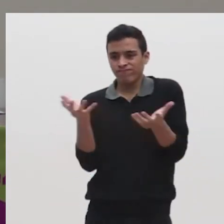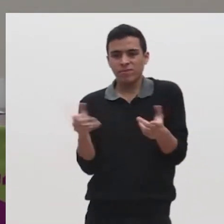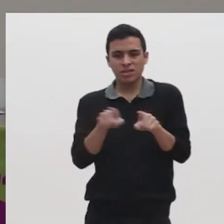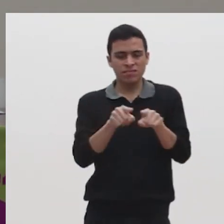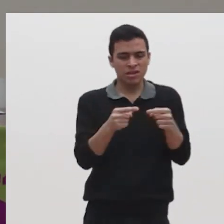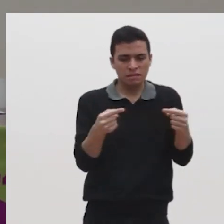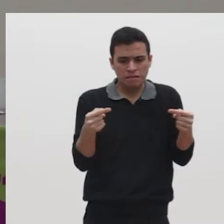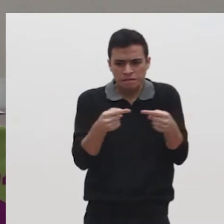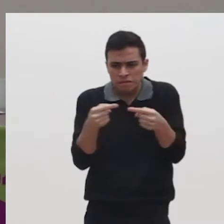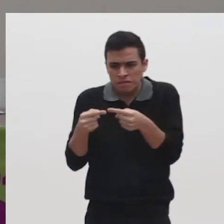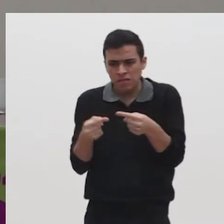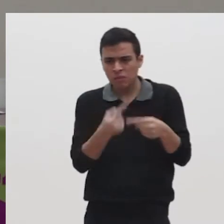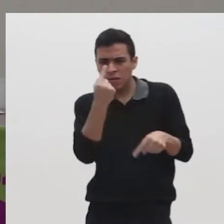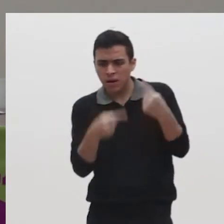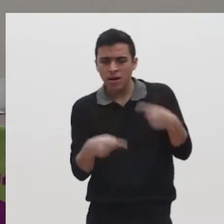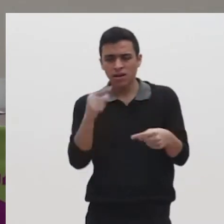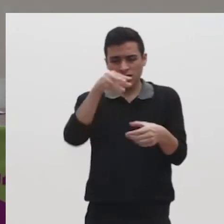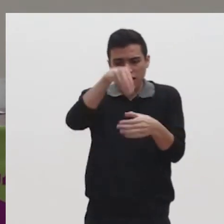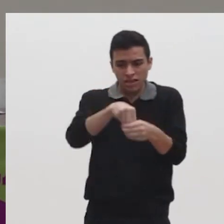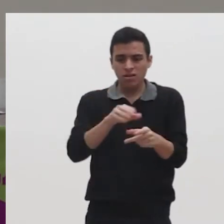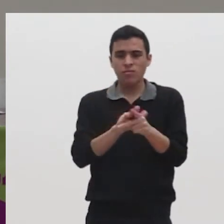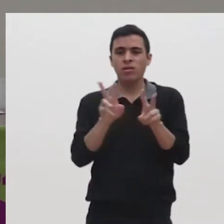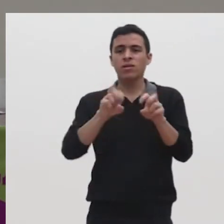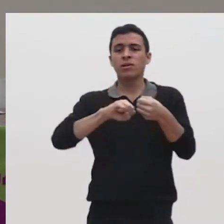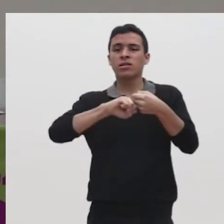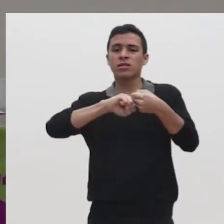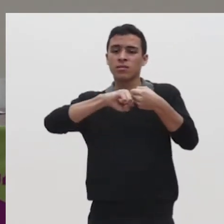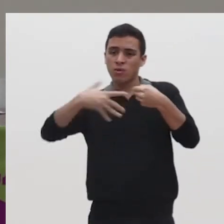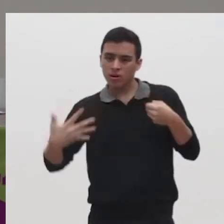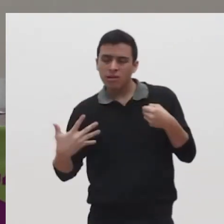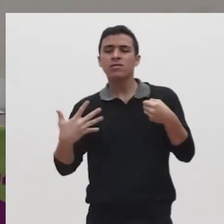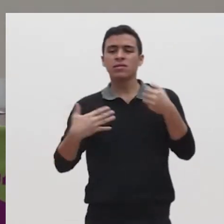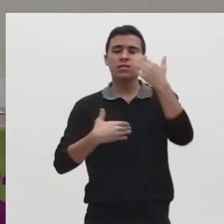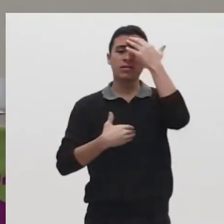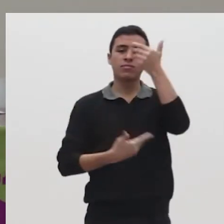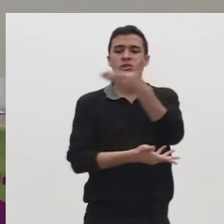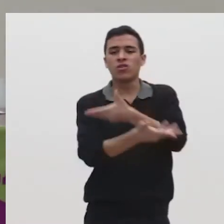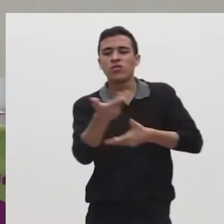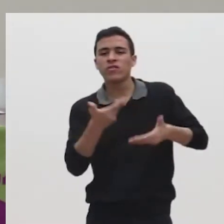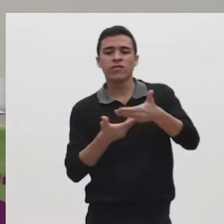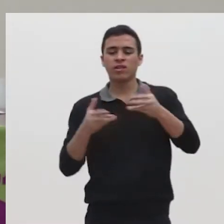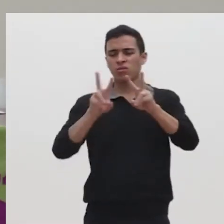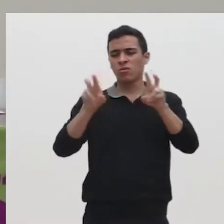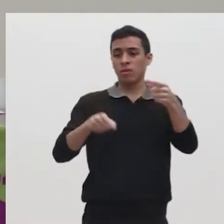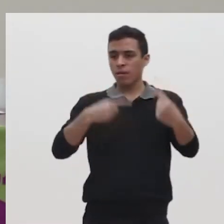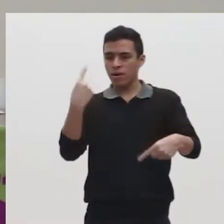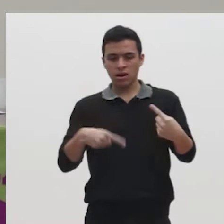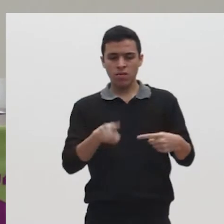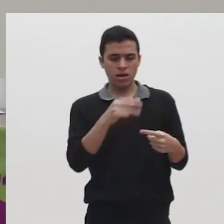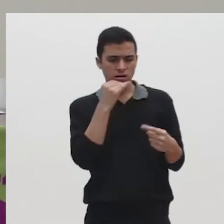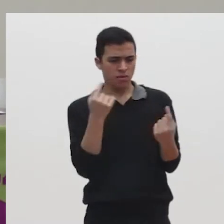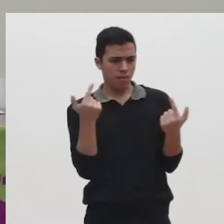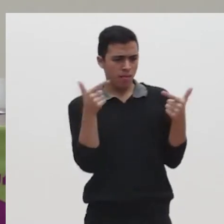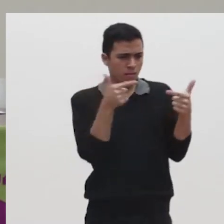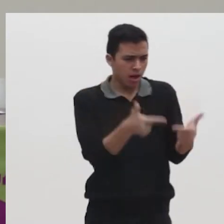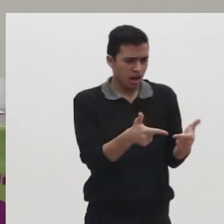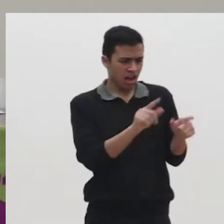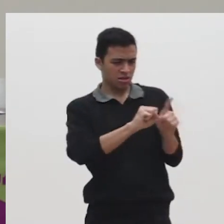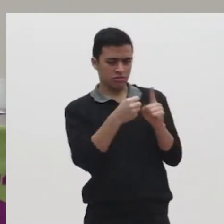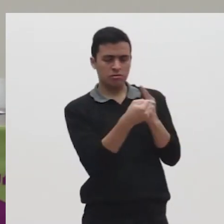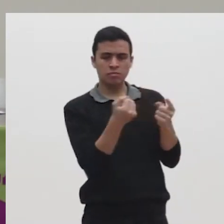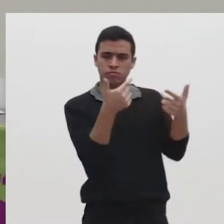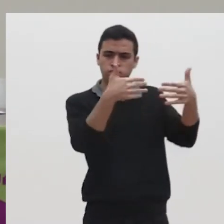conflito é a alma da universidade, é a alma da democracia. O segredo é saber conviver bem com esse conflito, não criminalizando movimentos sociais,